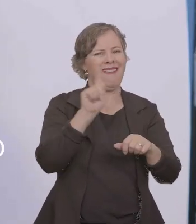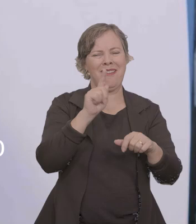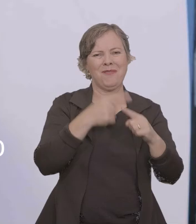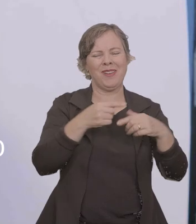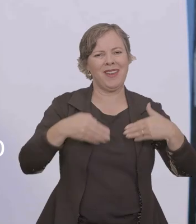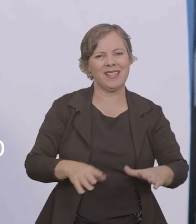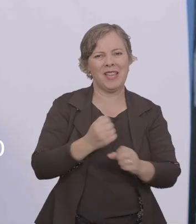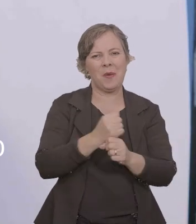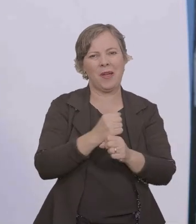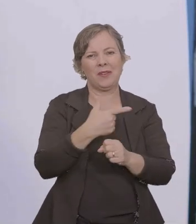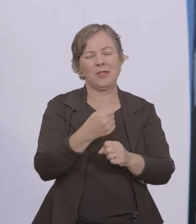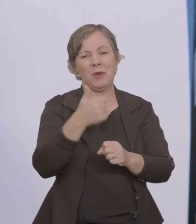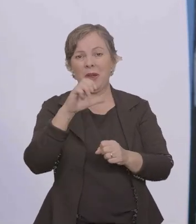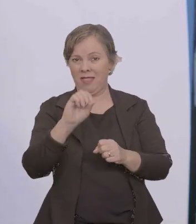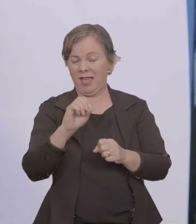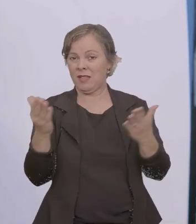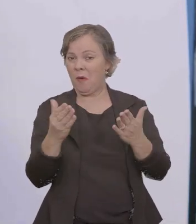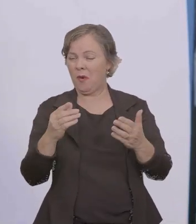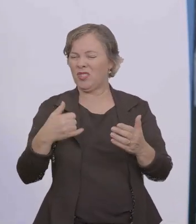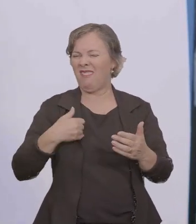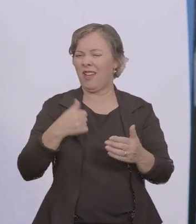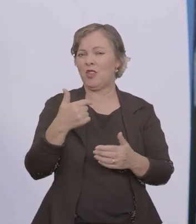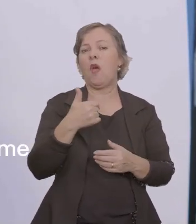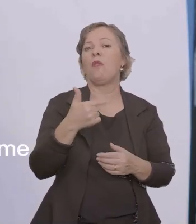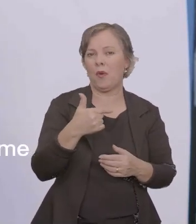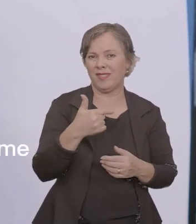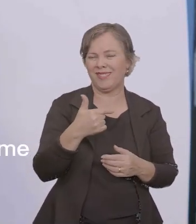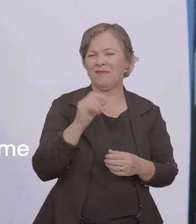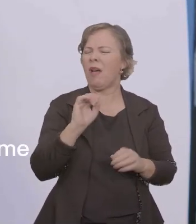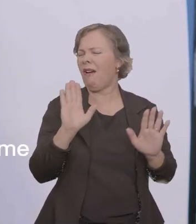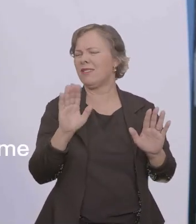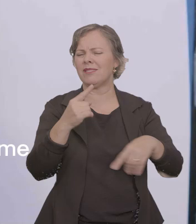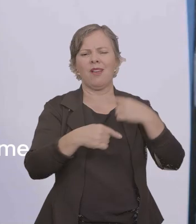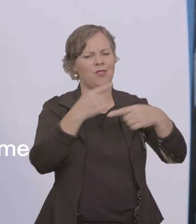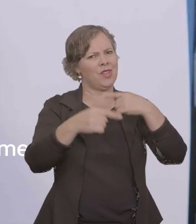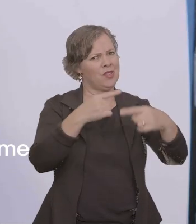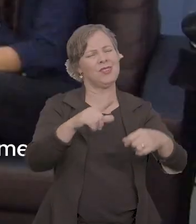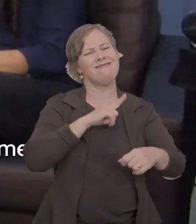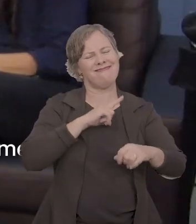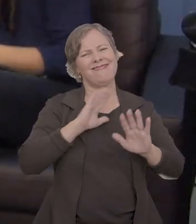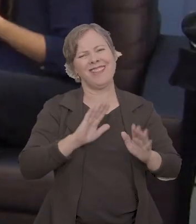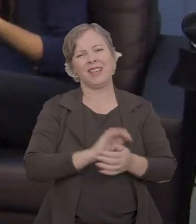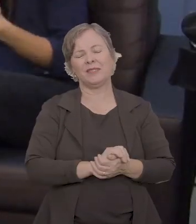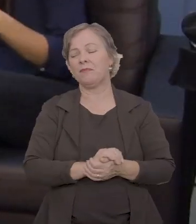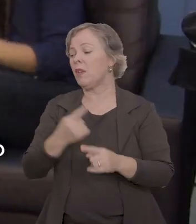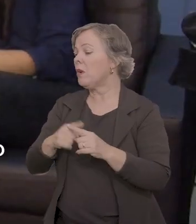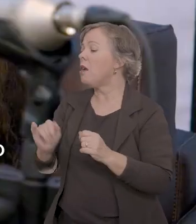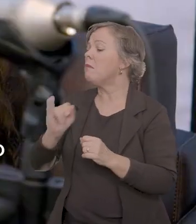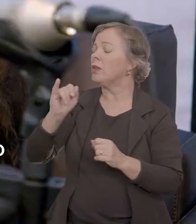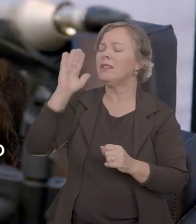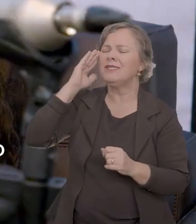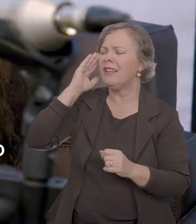ali entre o ano de 2010, então hoje elas estão aí com 12 anos. Então essas seriam as gerações que nós temos. Guilherme, por que é importante a